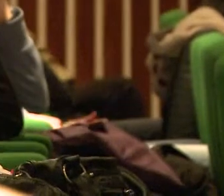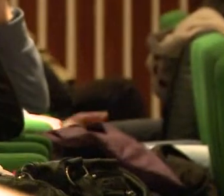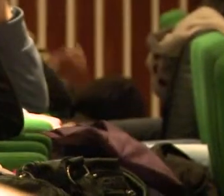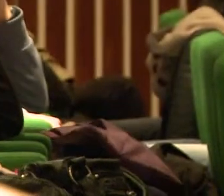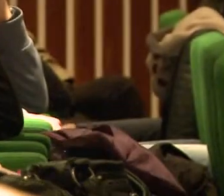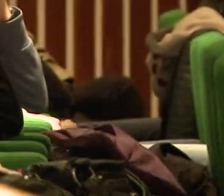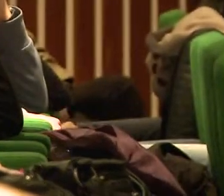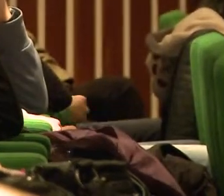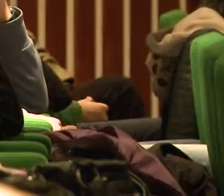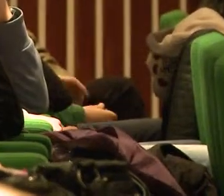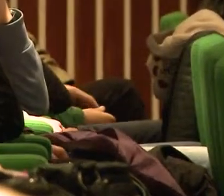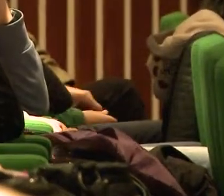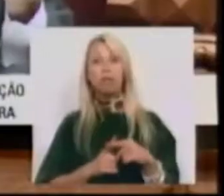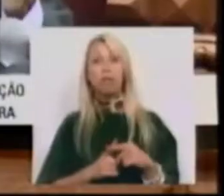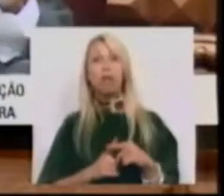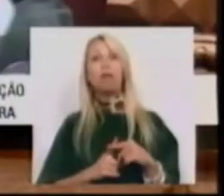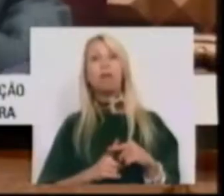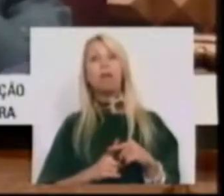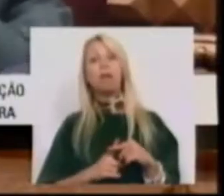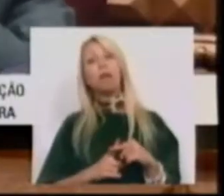diferenciação positiva